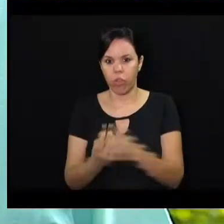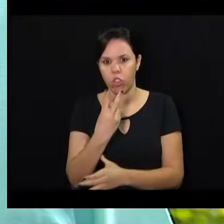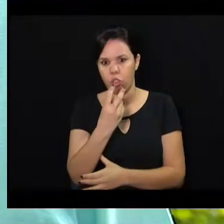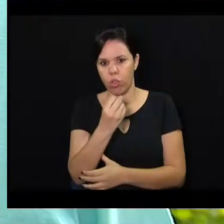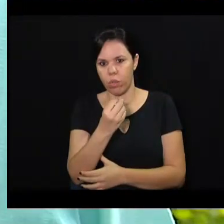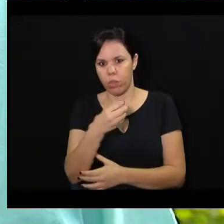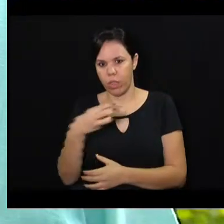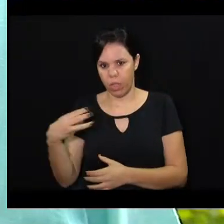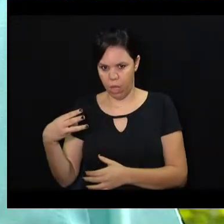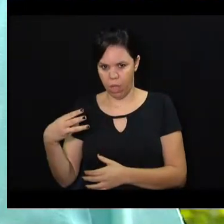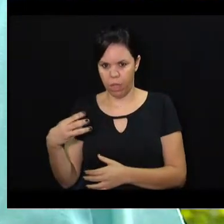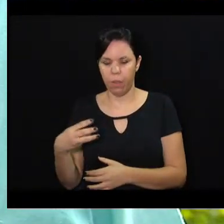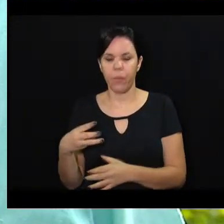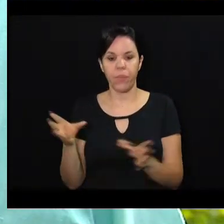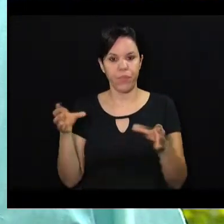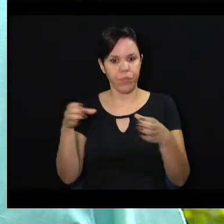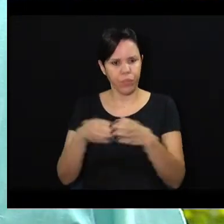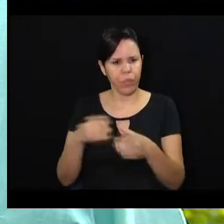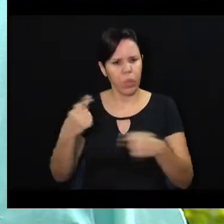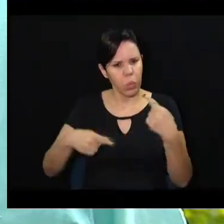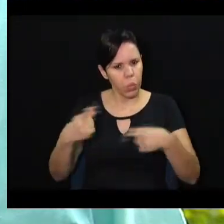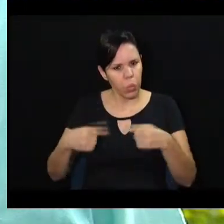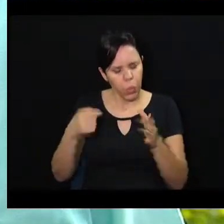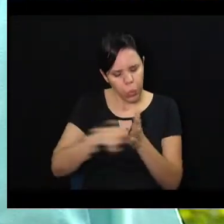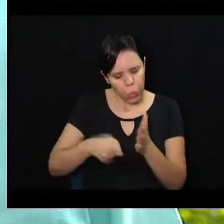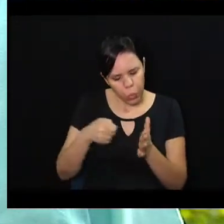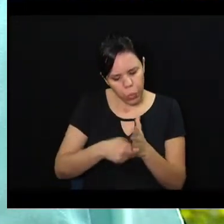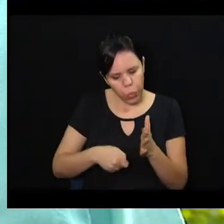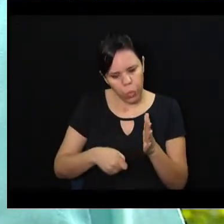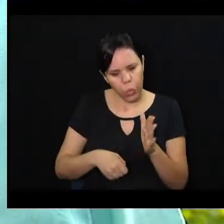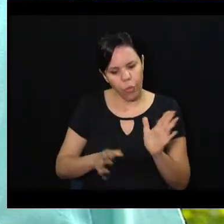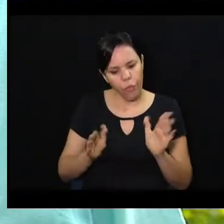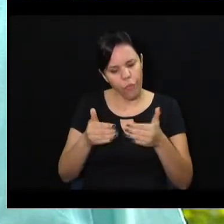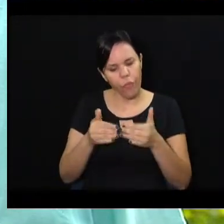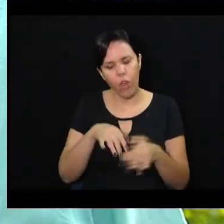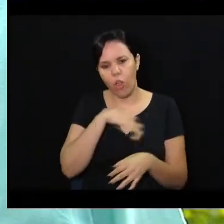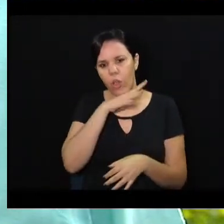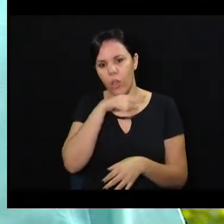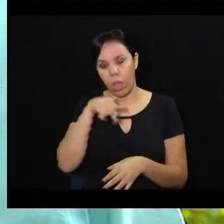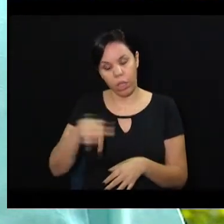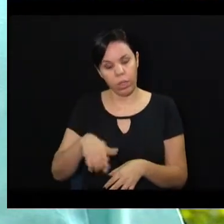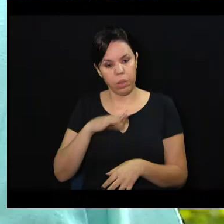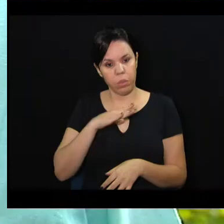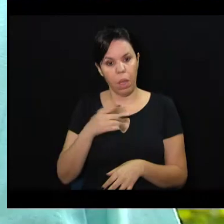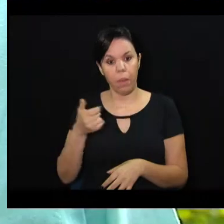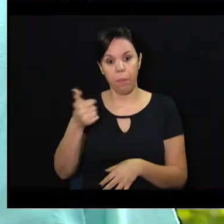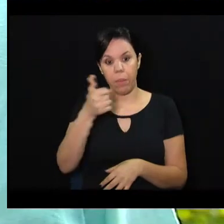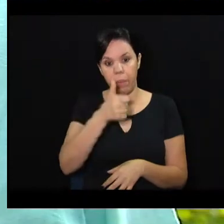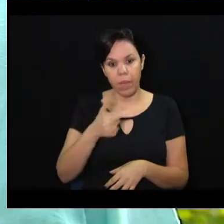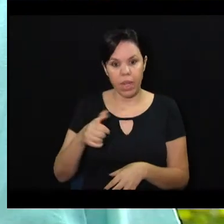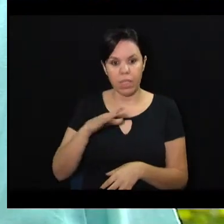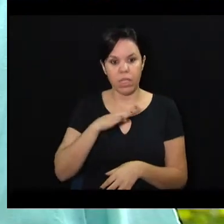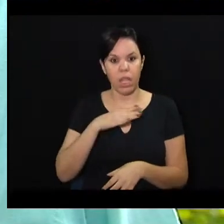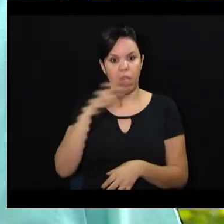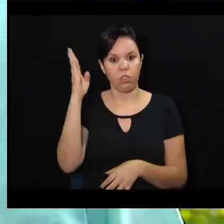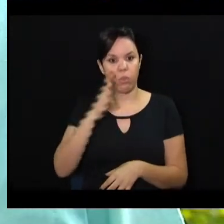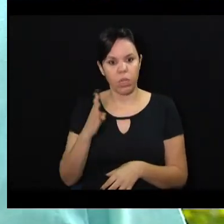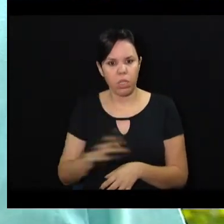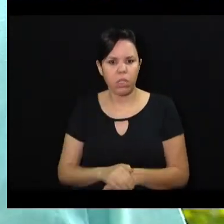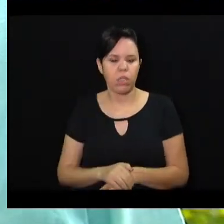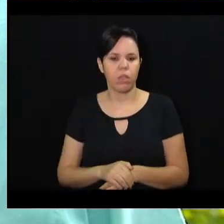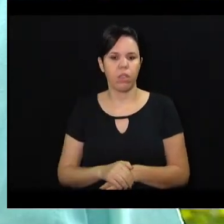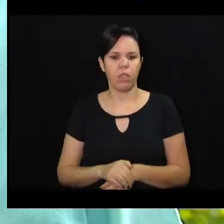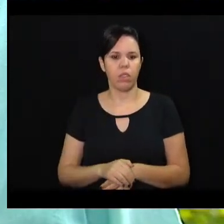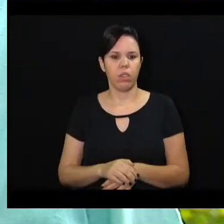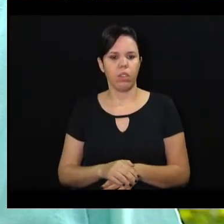órgão discute políticas públicas voltadas aos bichos. Olha, Campinas é uma das primeiras cidades do Brasil que não permite rodeio, que